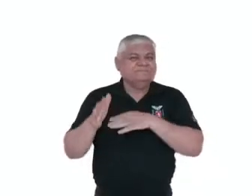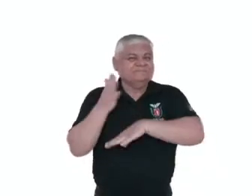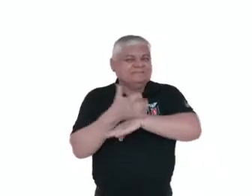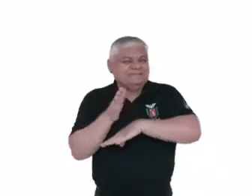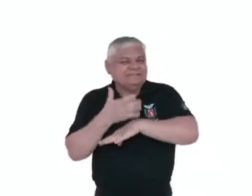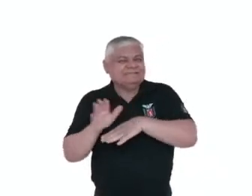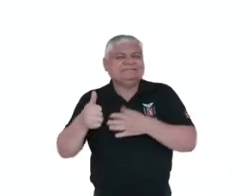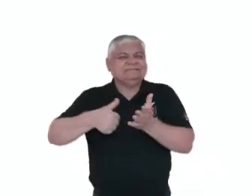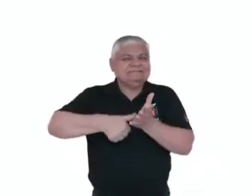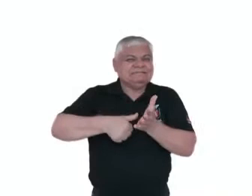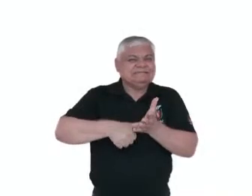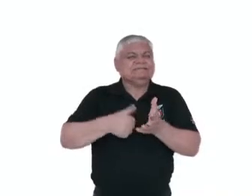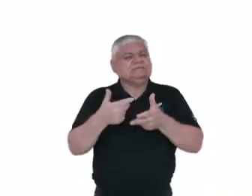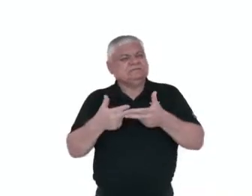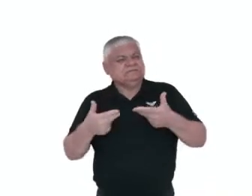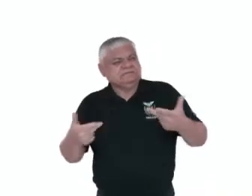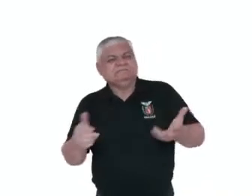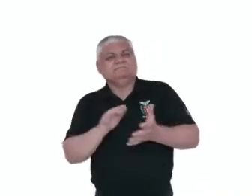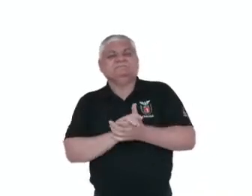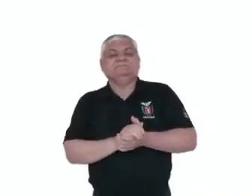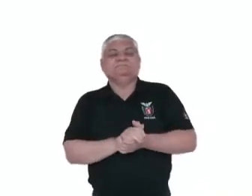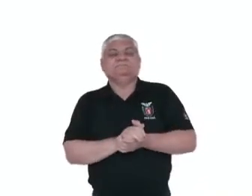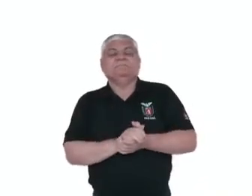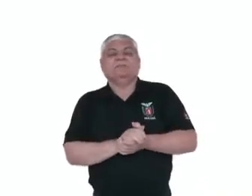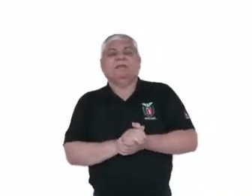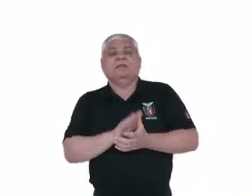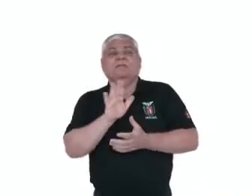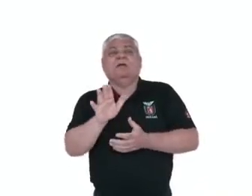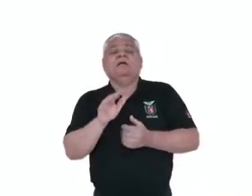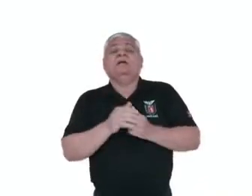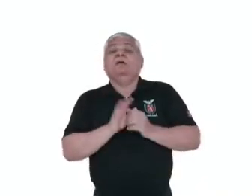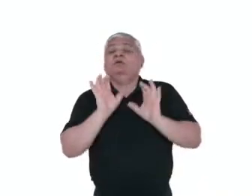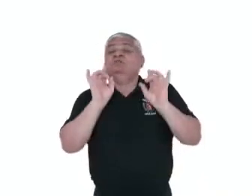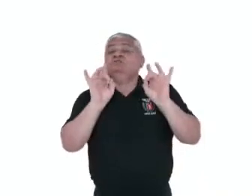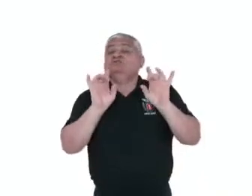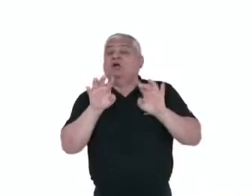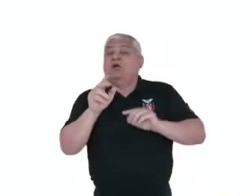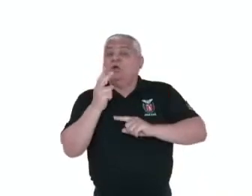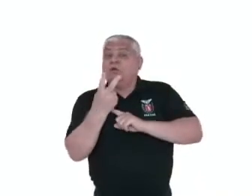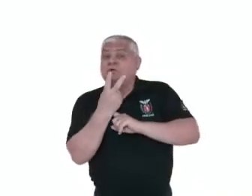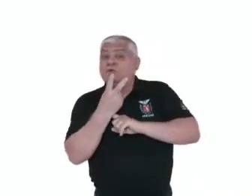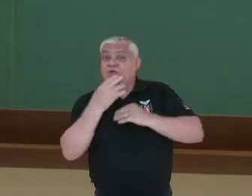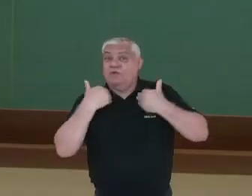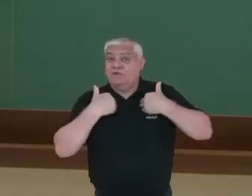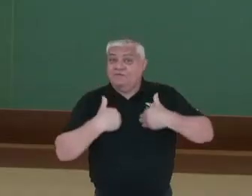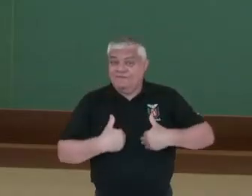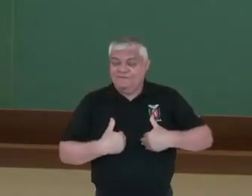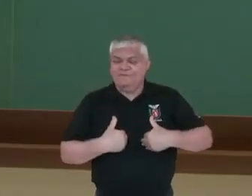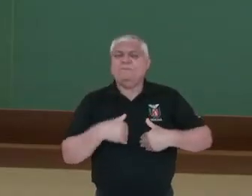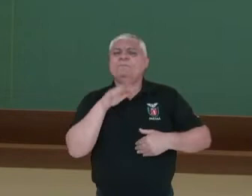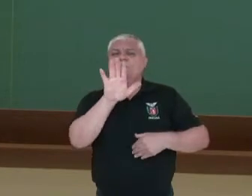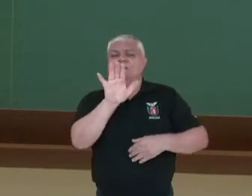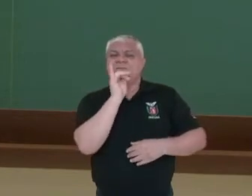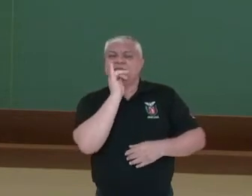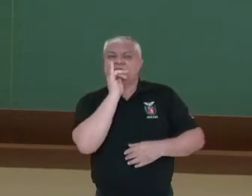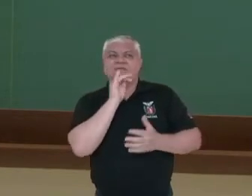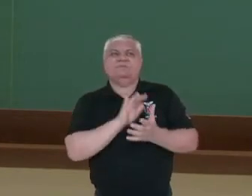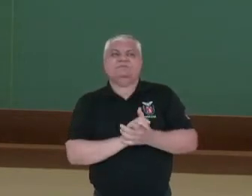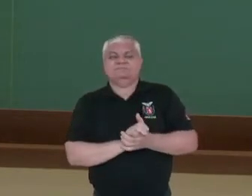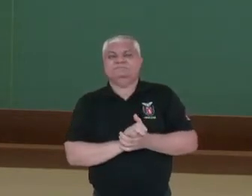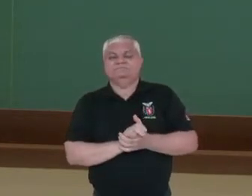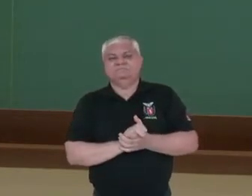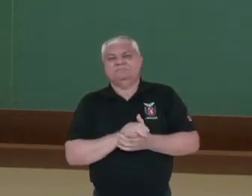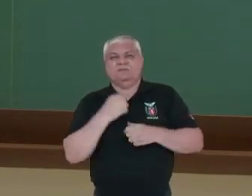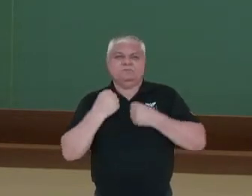nas academias né mas as secretarias como O condicionamento físico através de modalidades como o que é ginástica